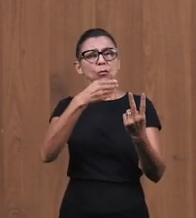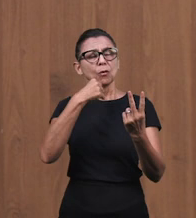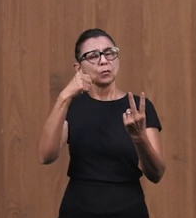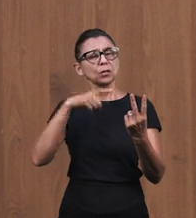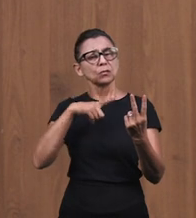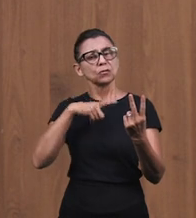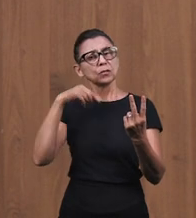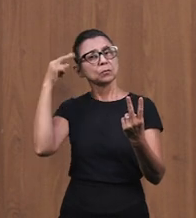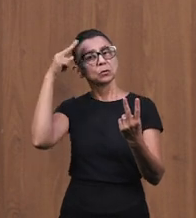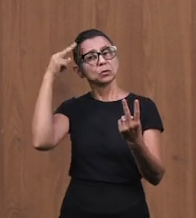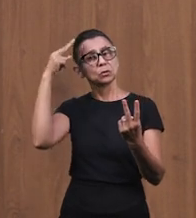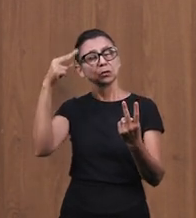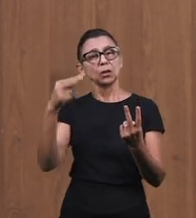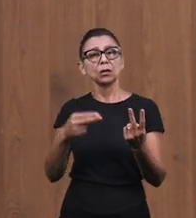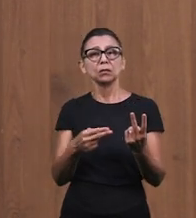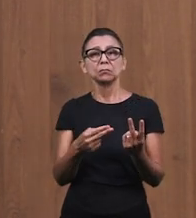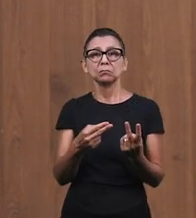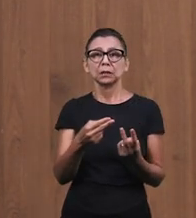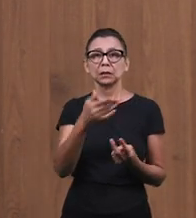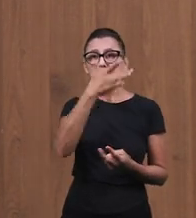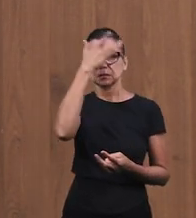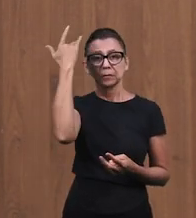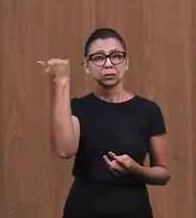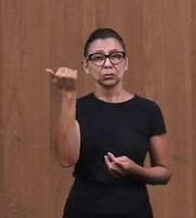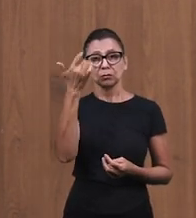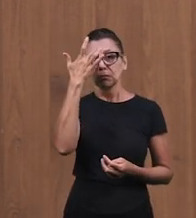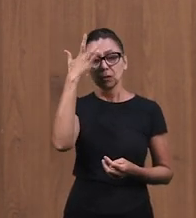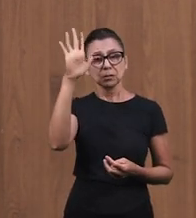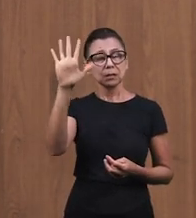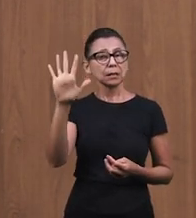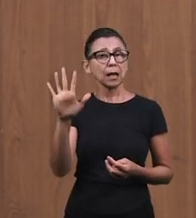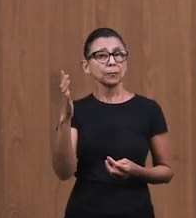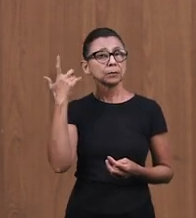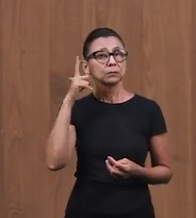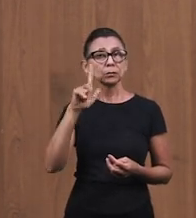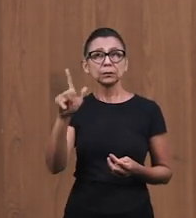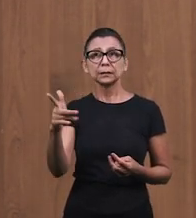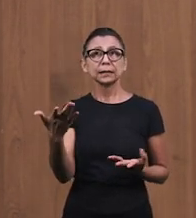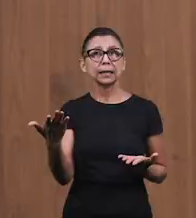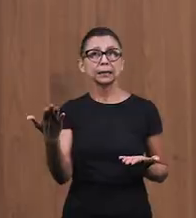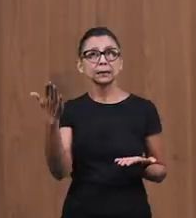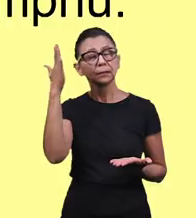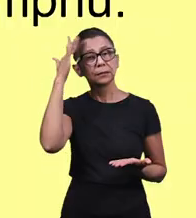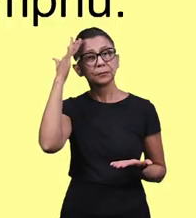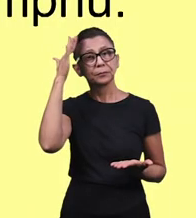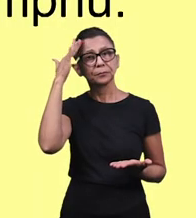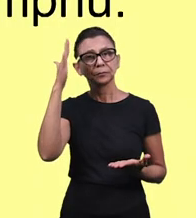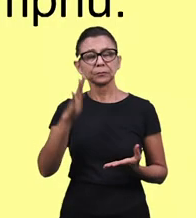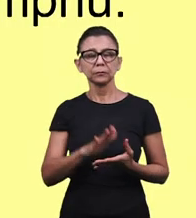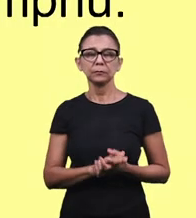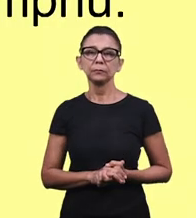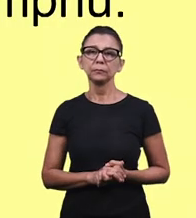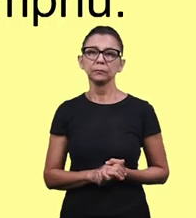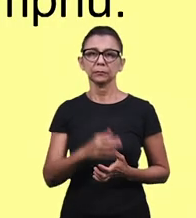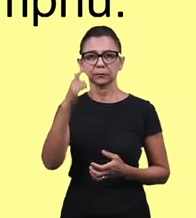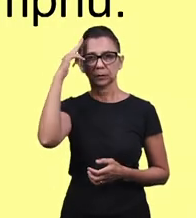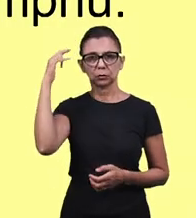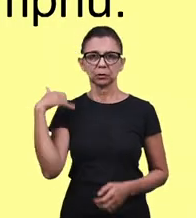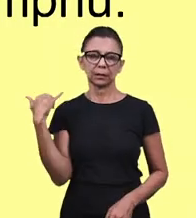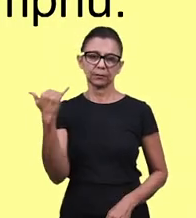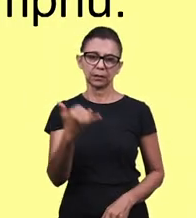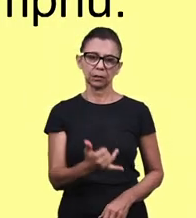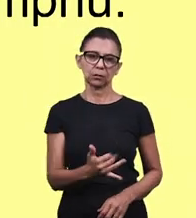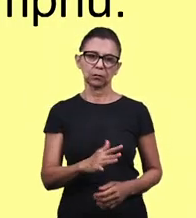José falou com eles assim: olha, não são de Deus as interpretações? E depois